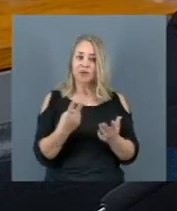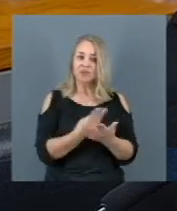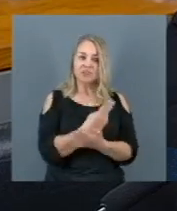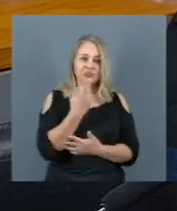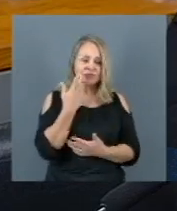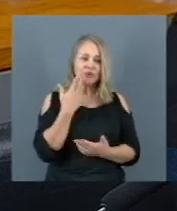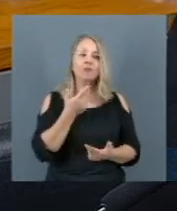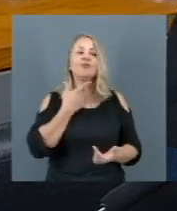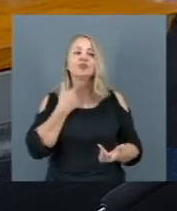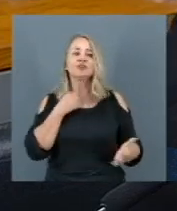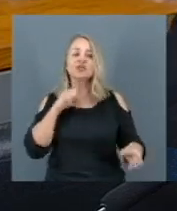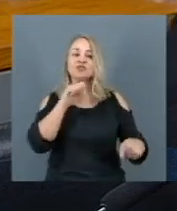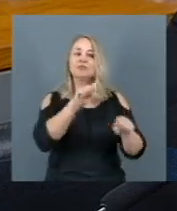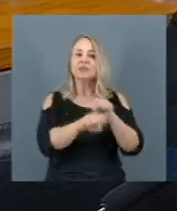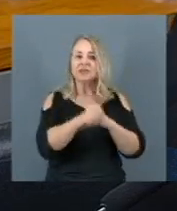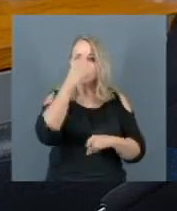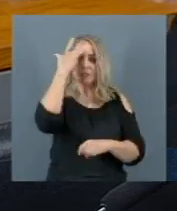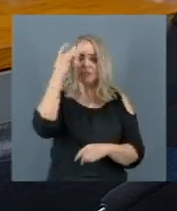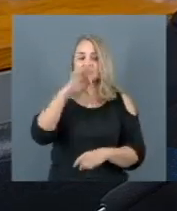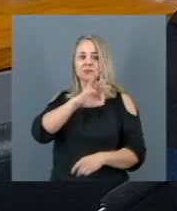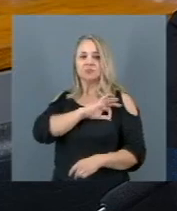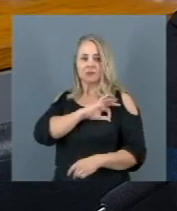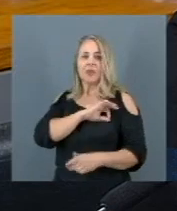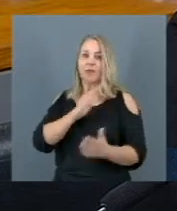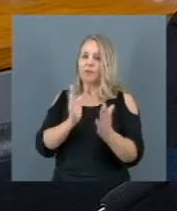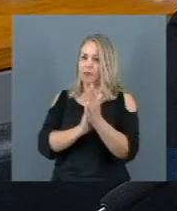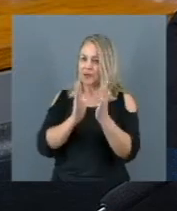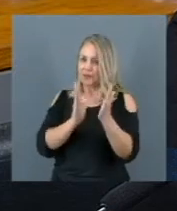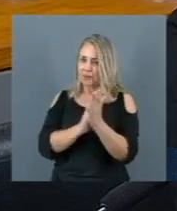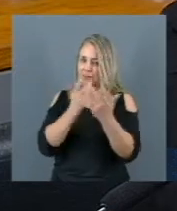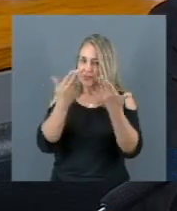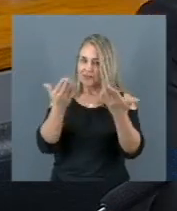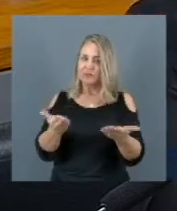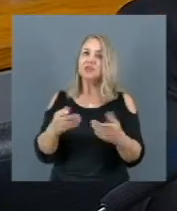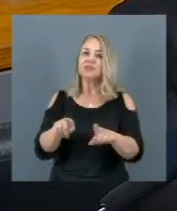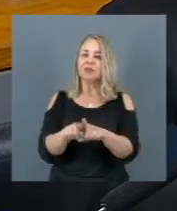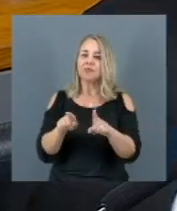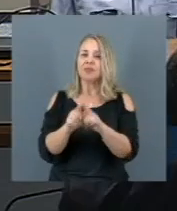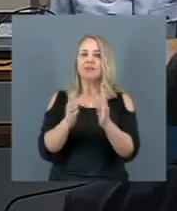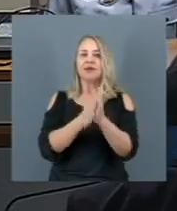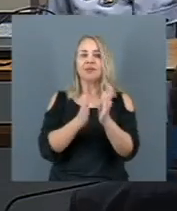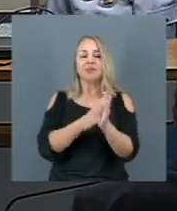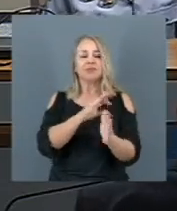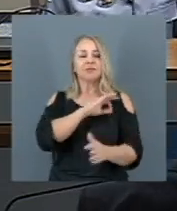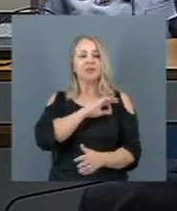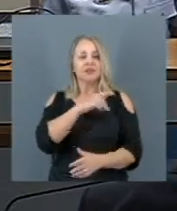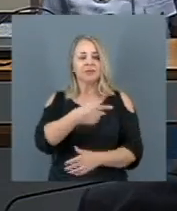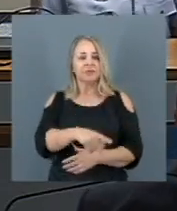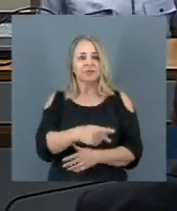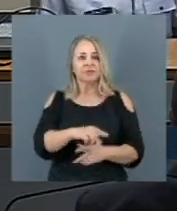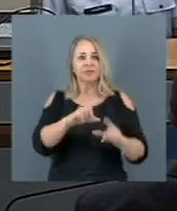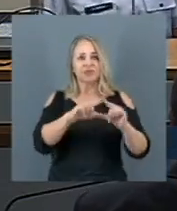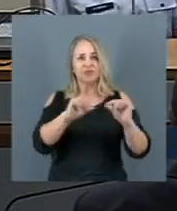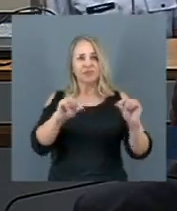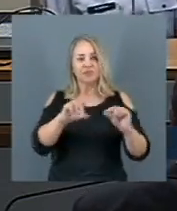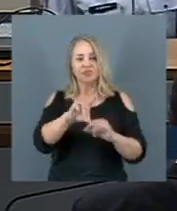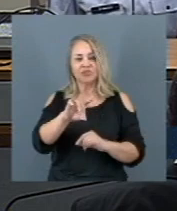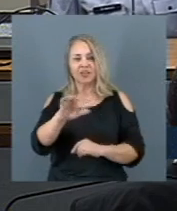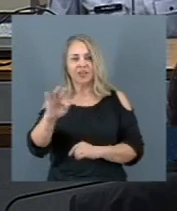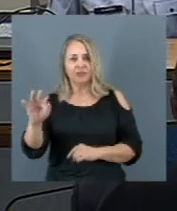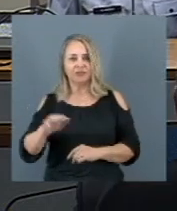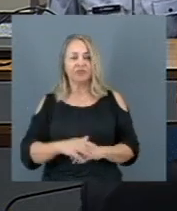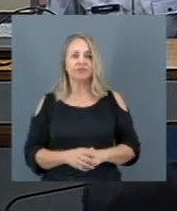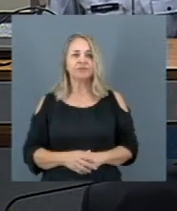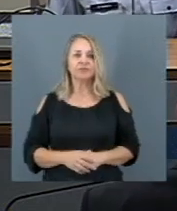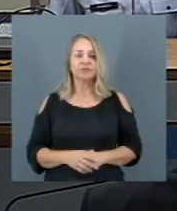policial militar. Então, parabéns à senhora, parabéns à PM do DF. Obrigada. Com a palavra, o deputado Rogério Corrêa, pelo